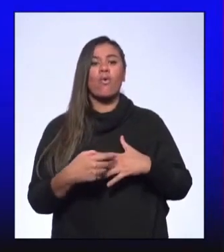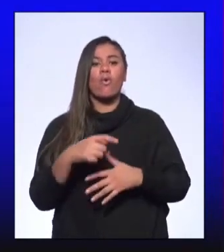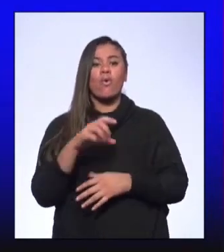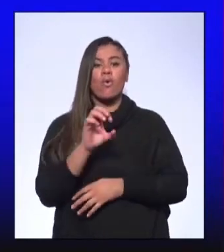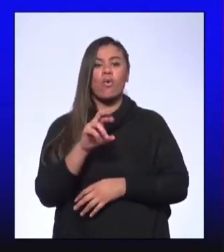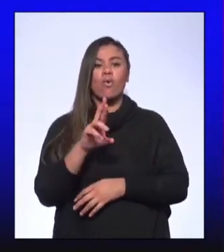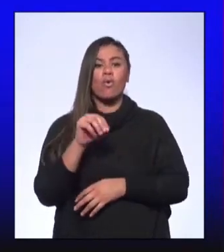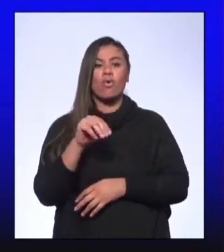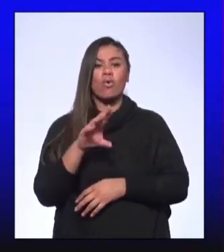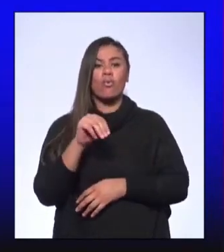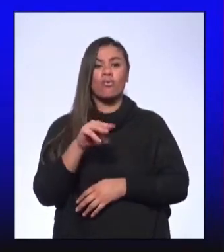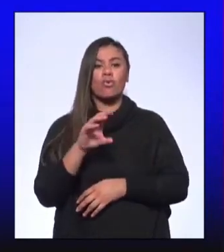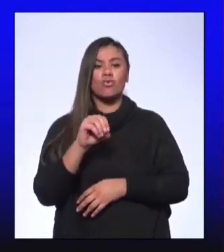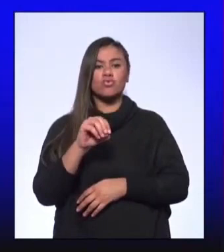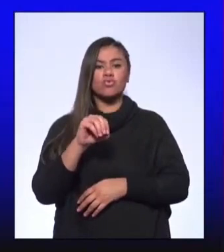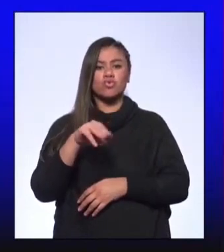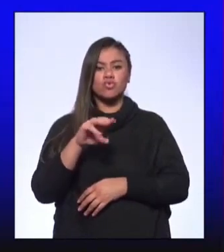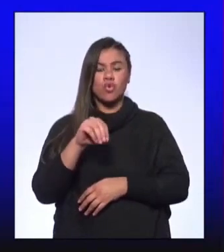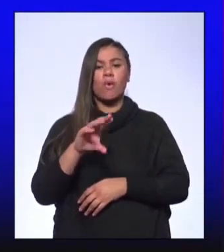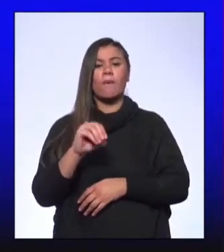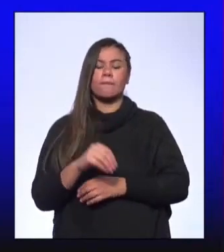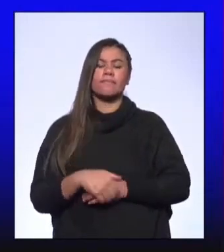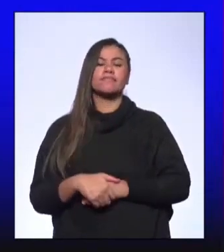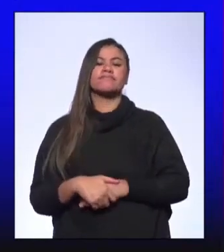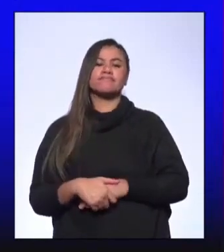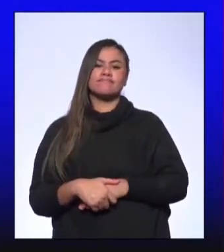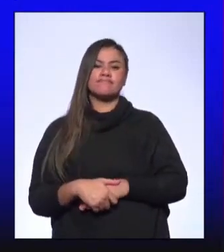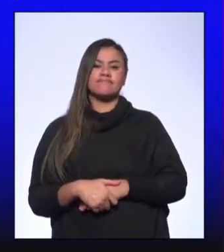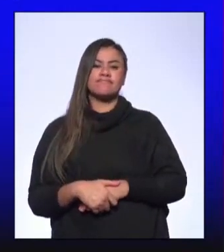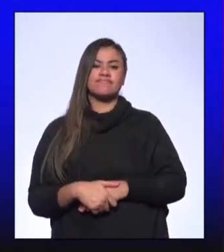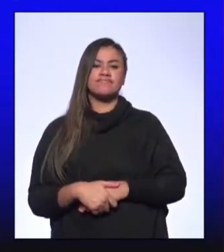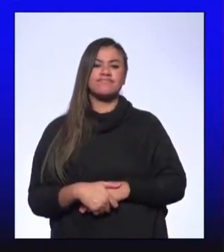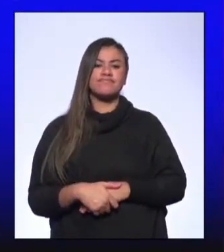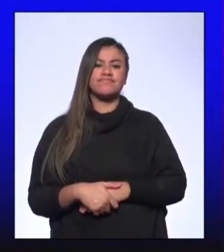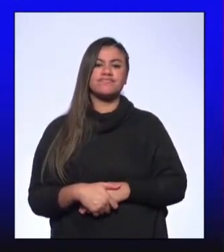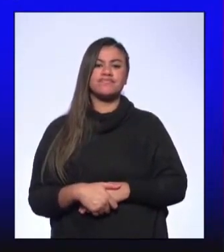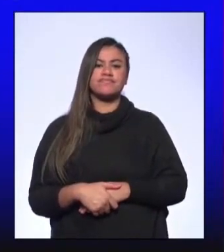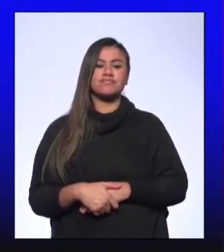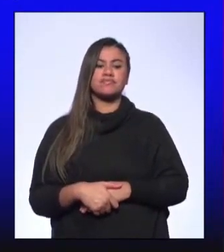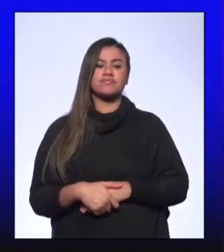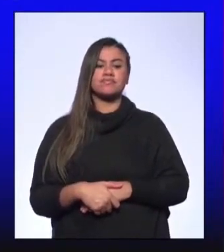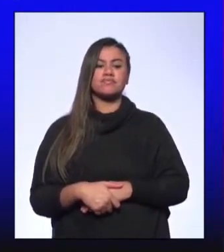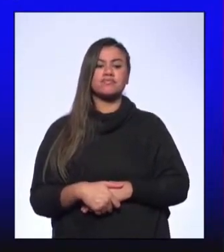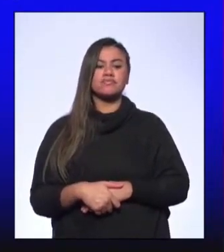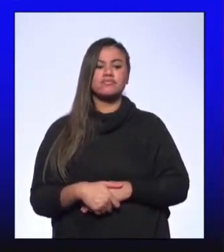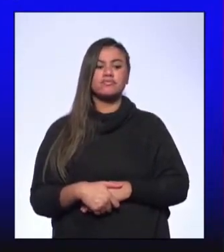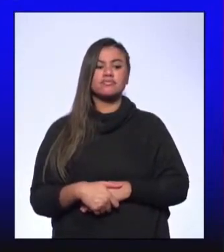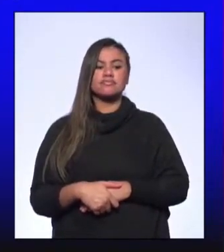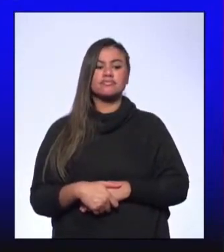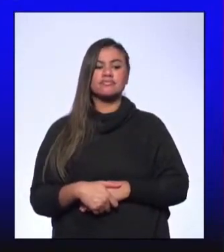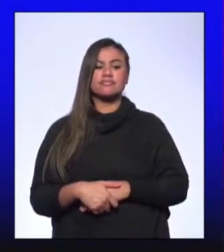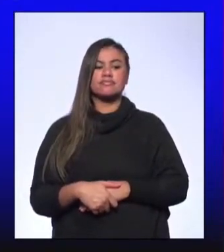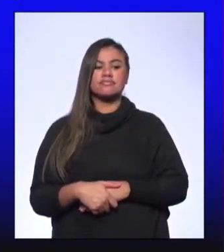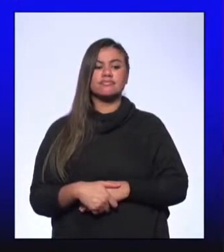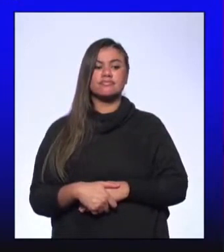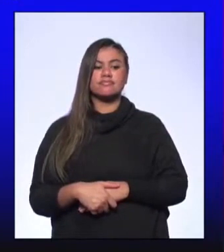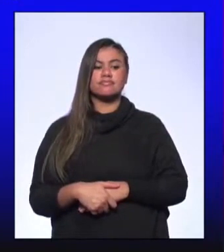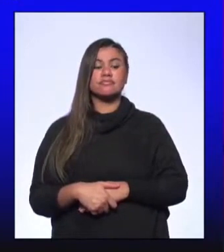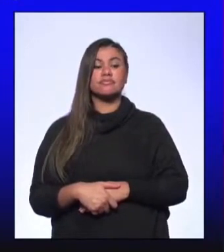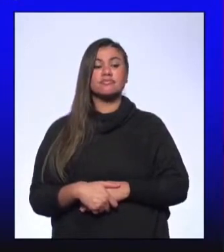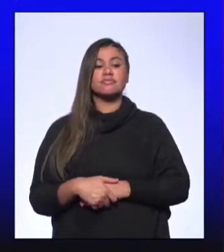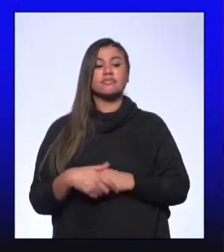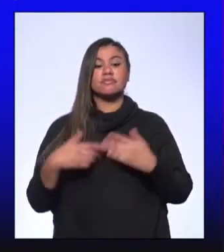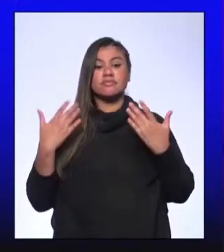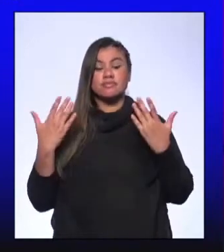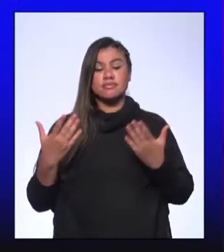essas síndromes representam um risco. Bom, aqui eu não preciso destacar a vocês